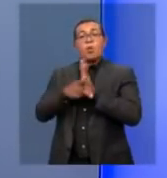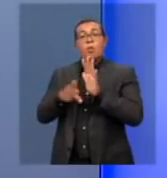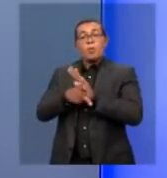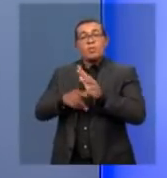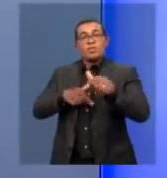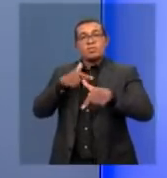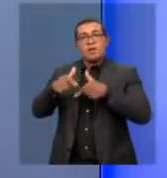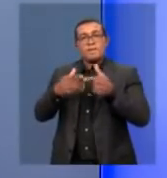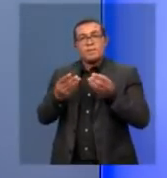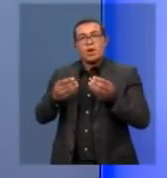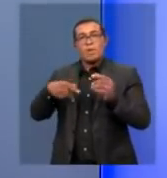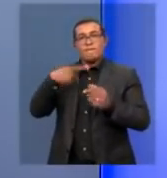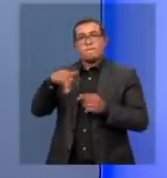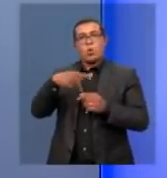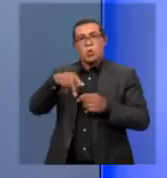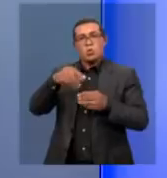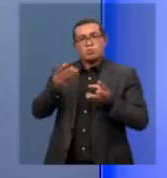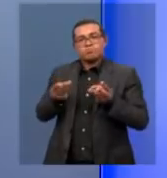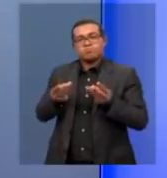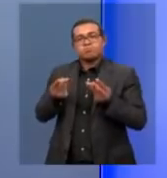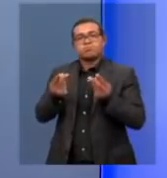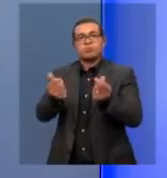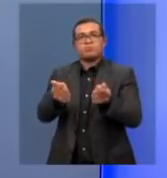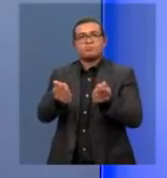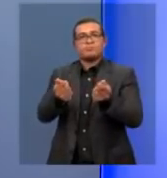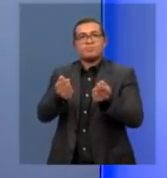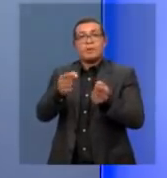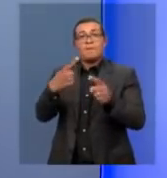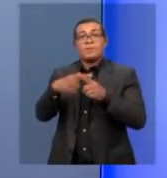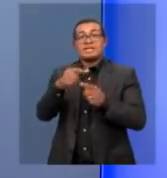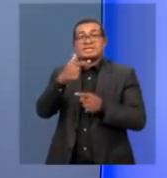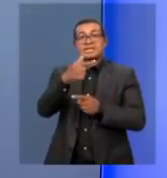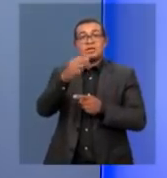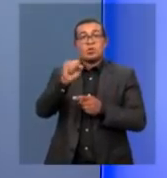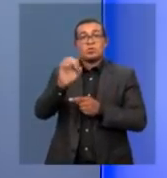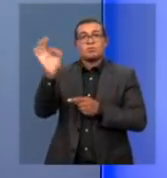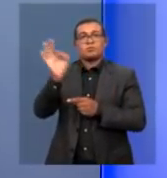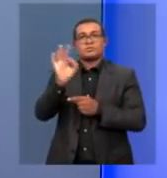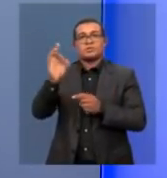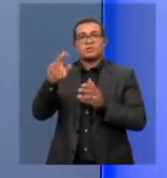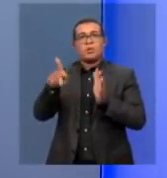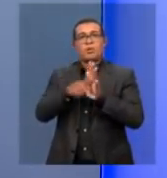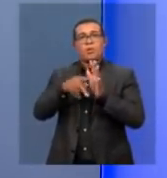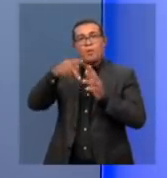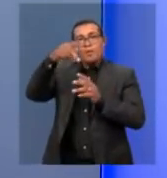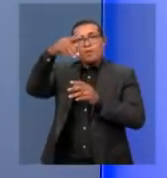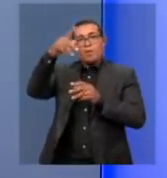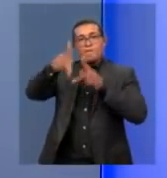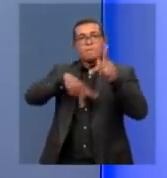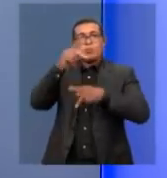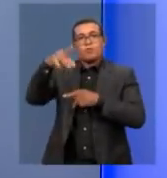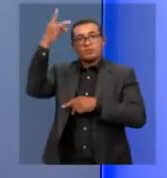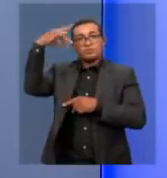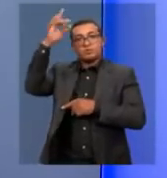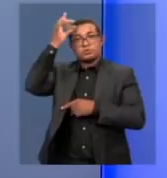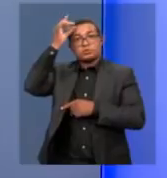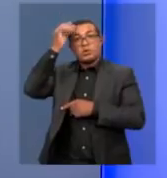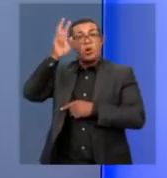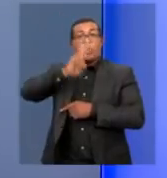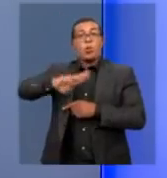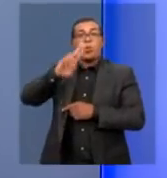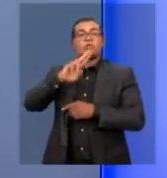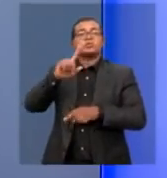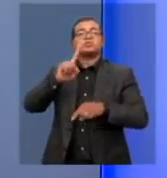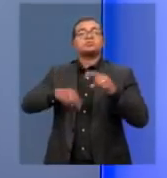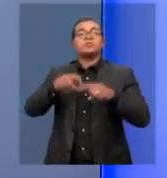você que usa o serviço público 78% da população capixaba ela usa o serviço público seja na educação